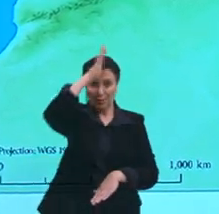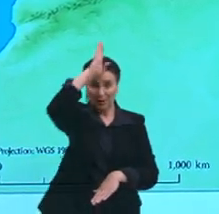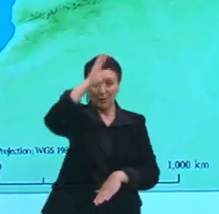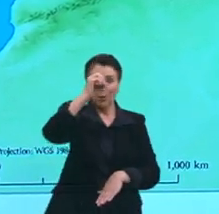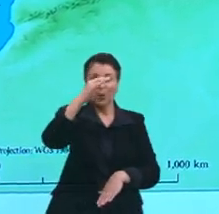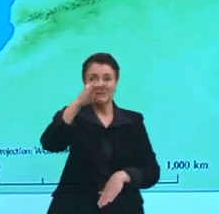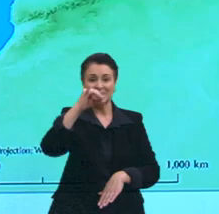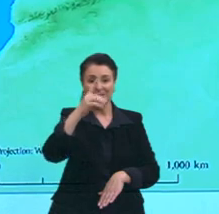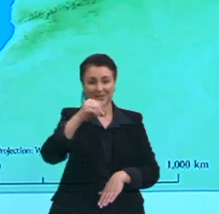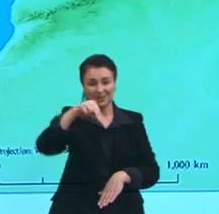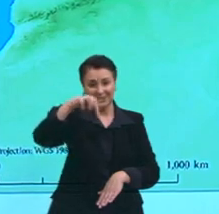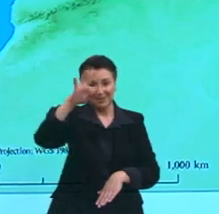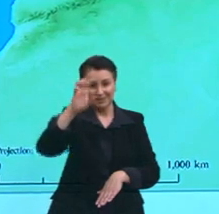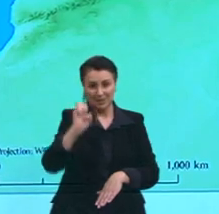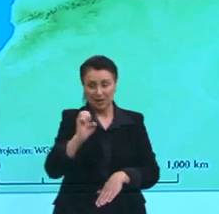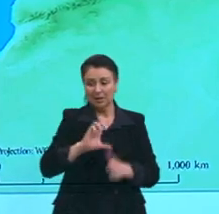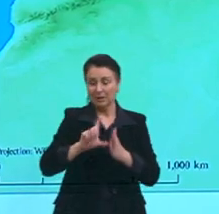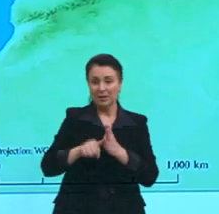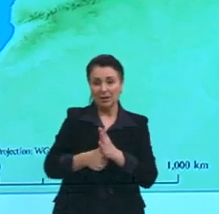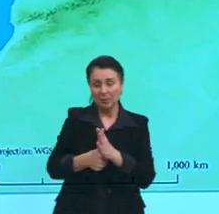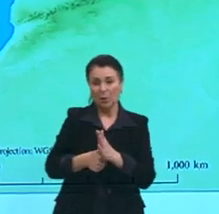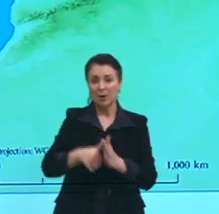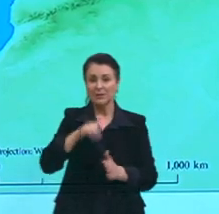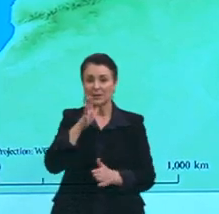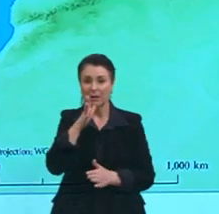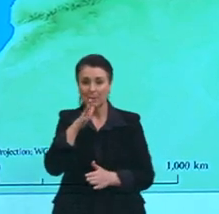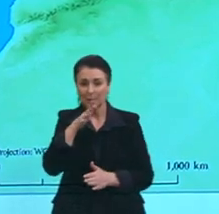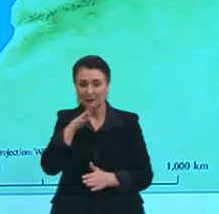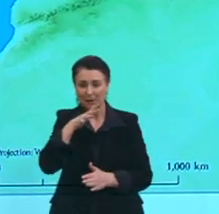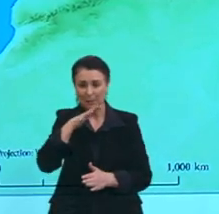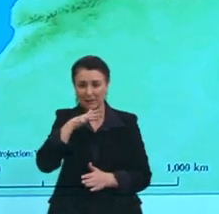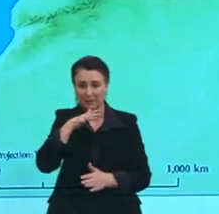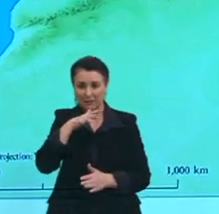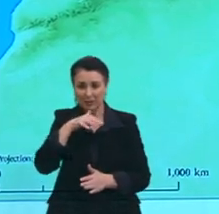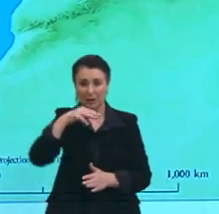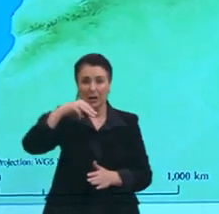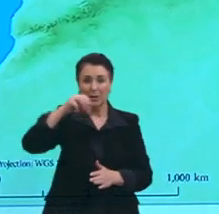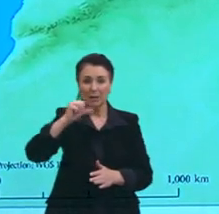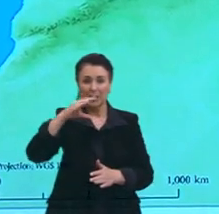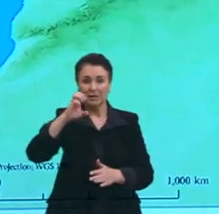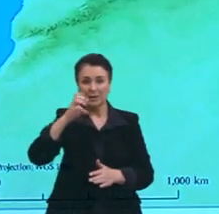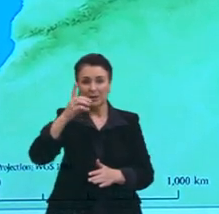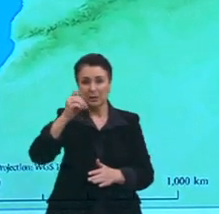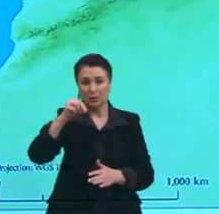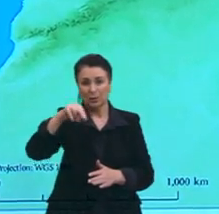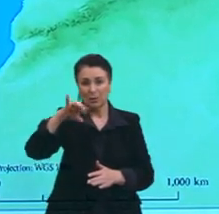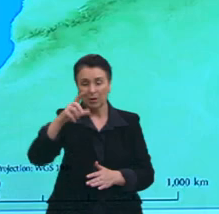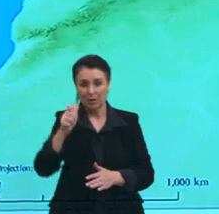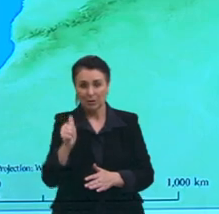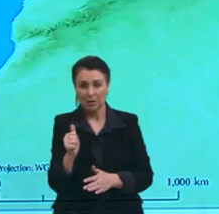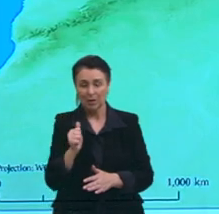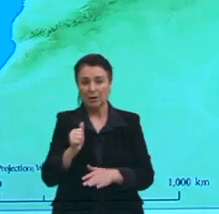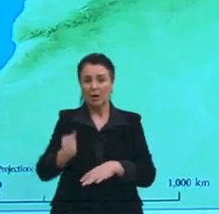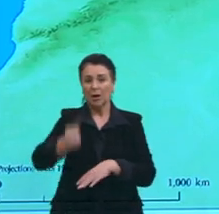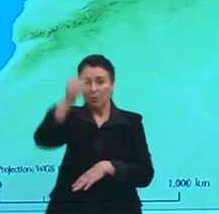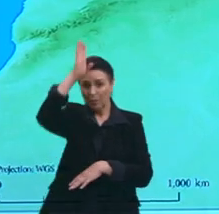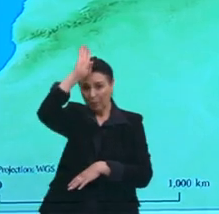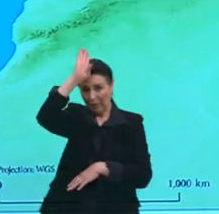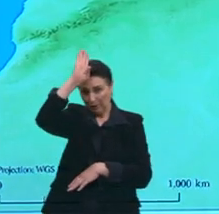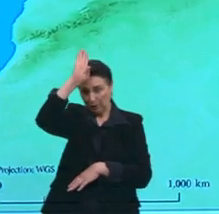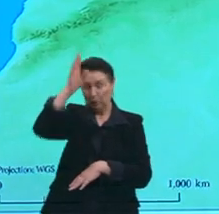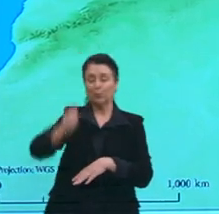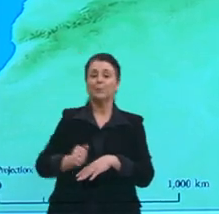aqui da Macedônia para o Oriente essa parte vai ser considerada então o império romano do oriente